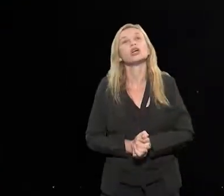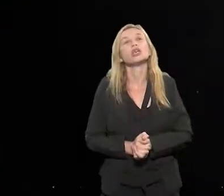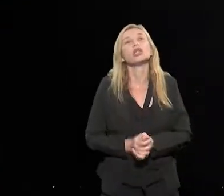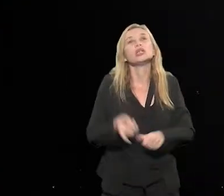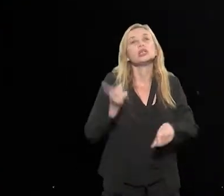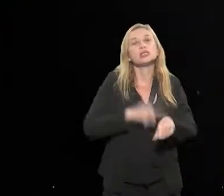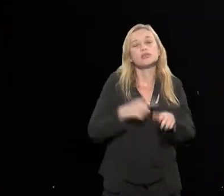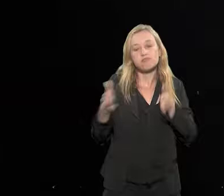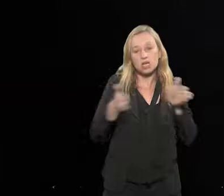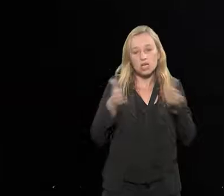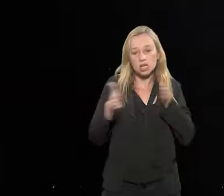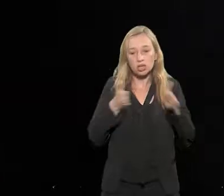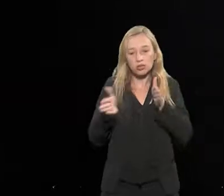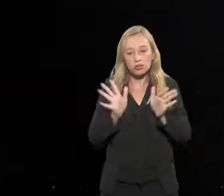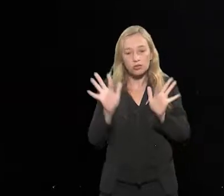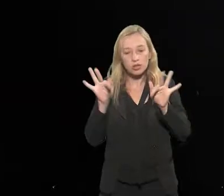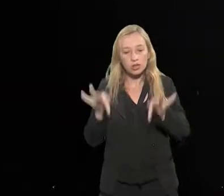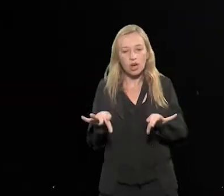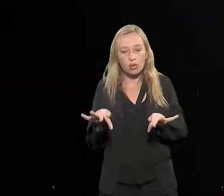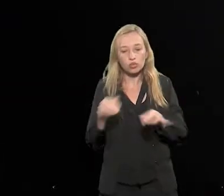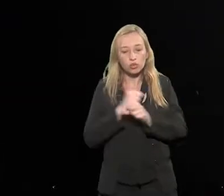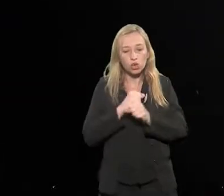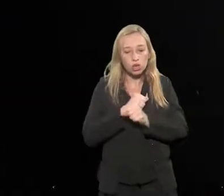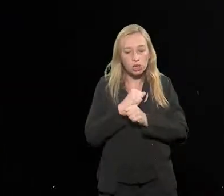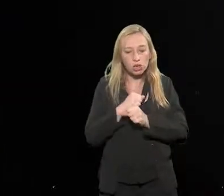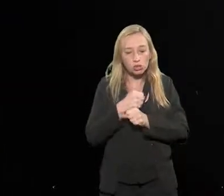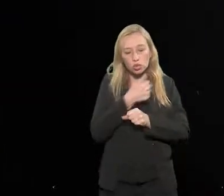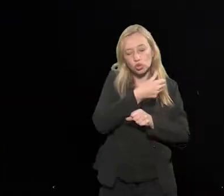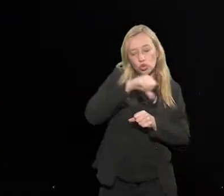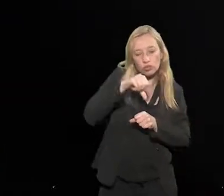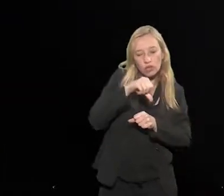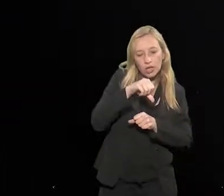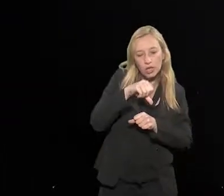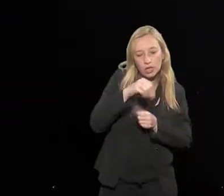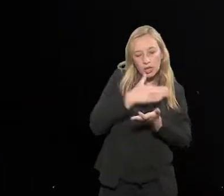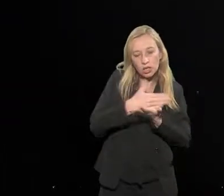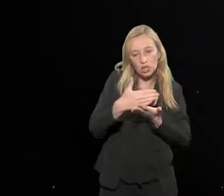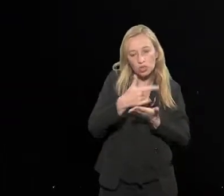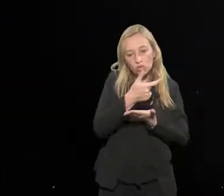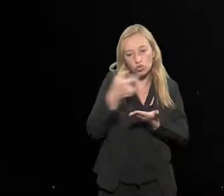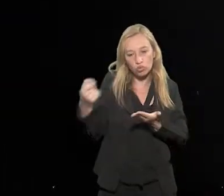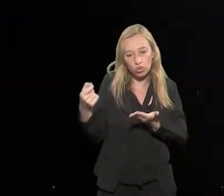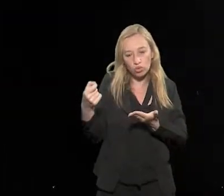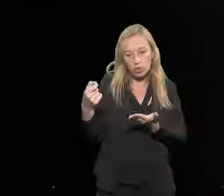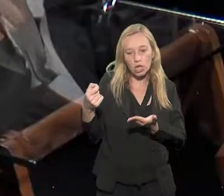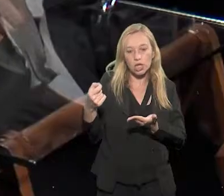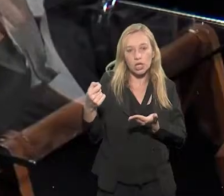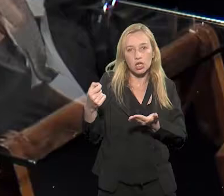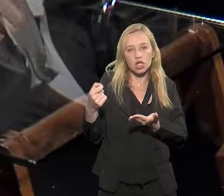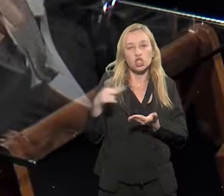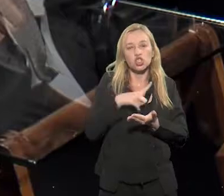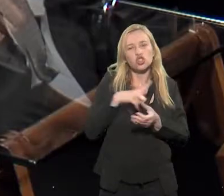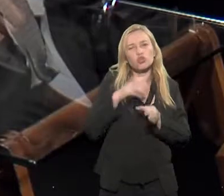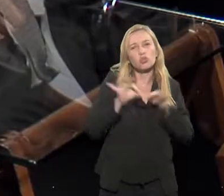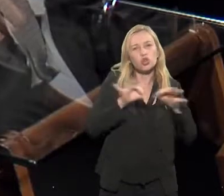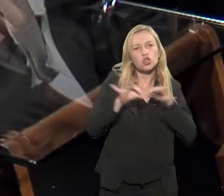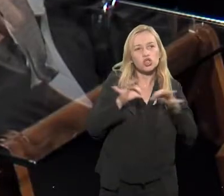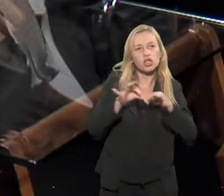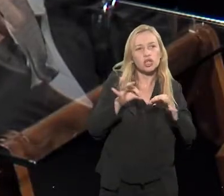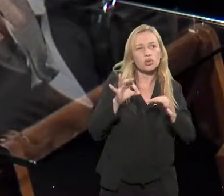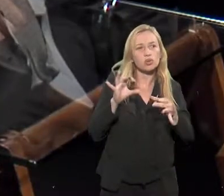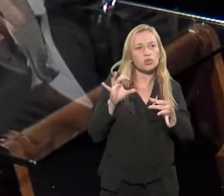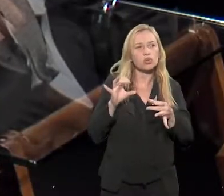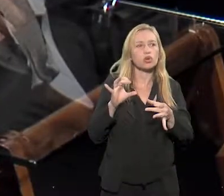Nesse período, final dos anos 90, início dos anos 2000, tinha um projeto